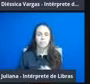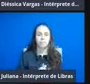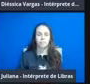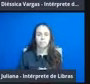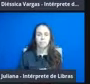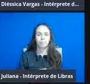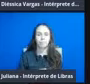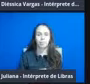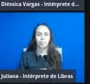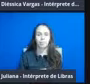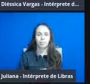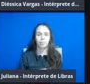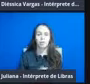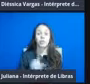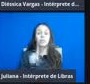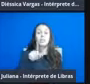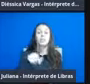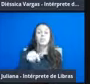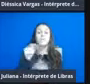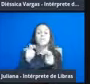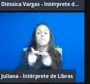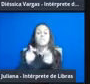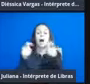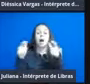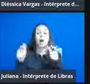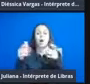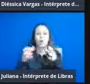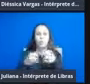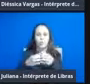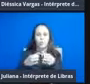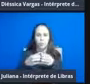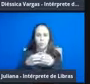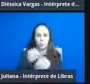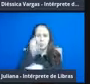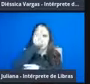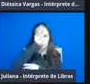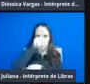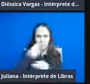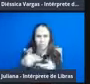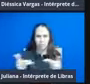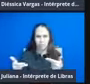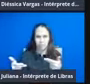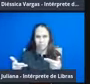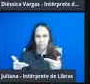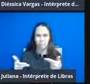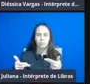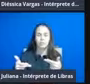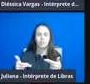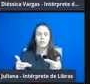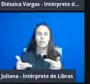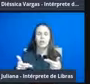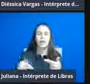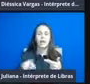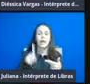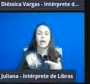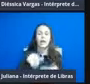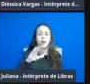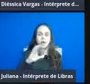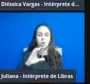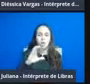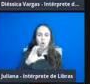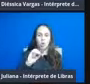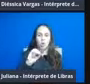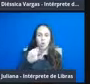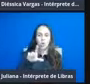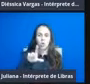E o maior grupo, né, de insetos que se tem, então, conhecimento é a ordem